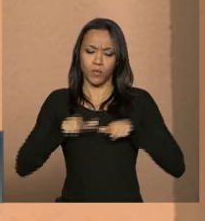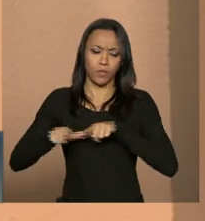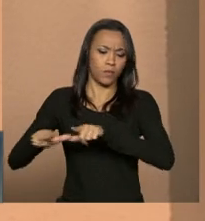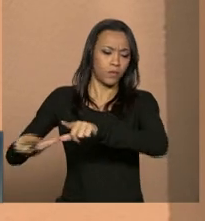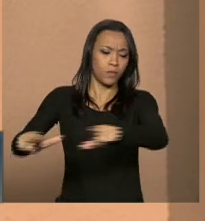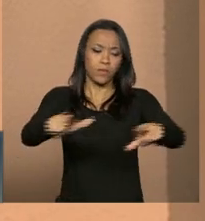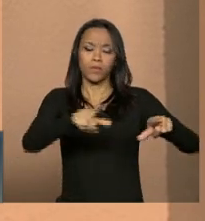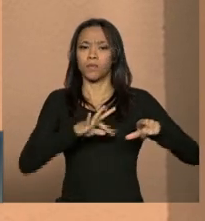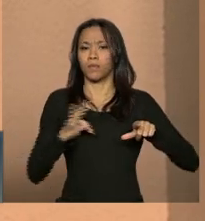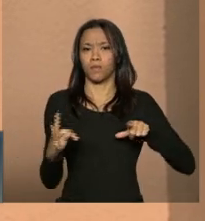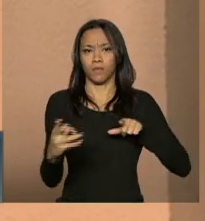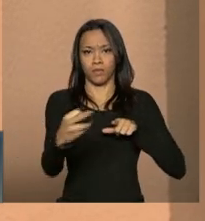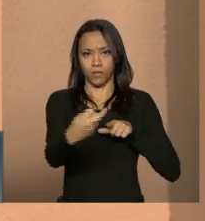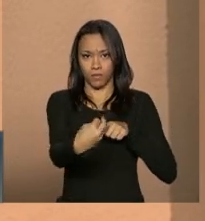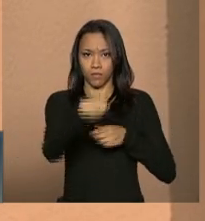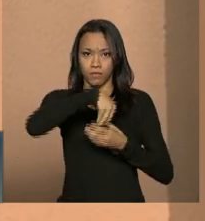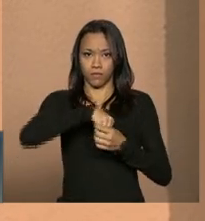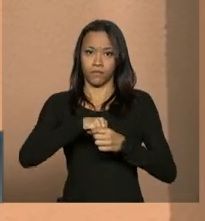todos os